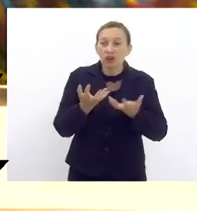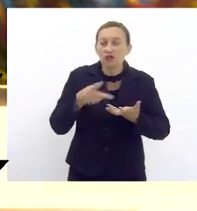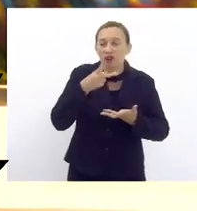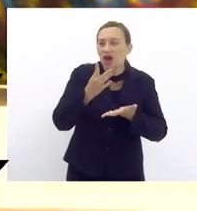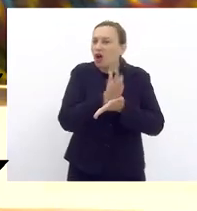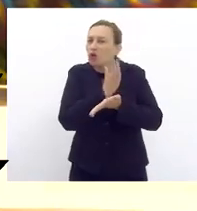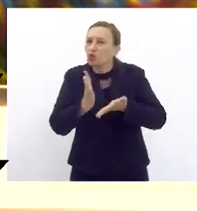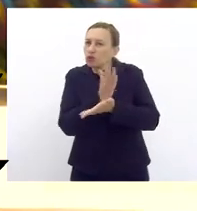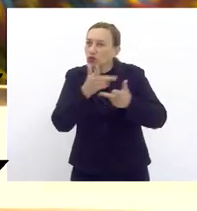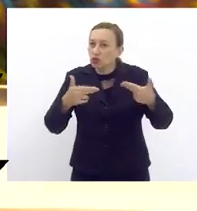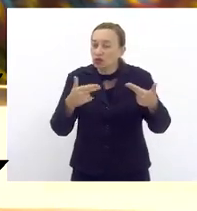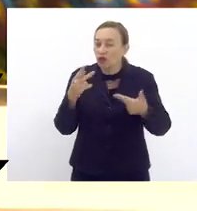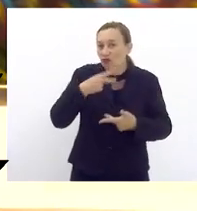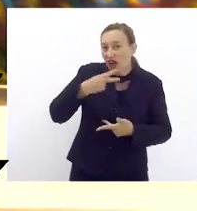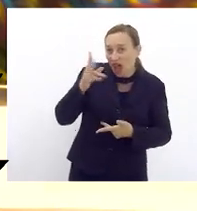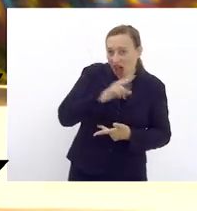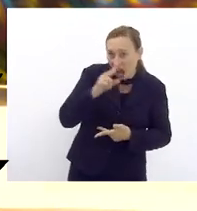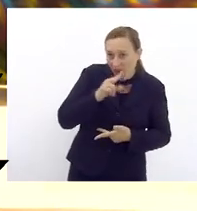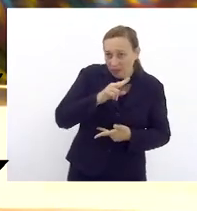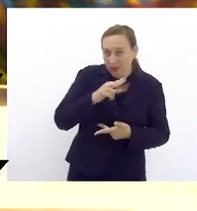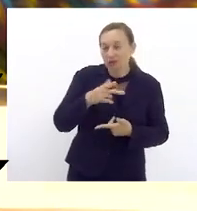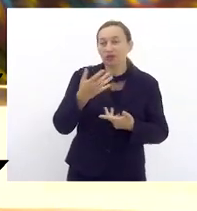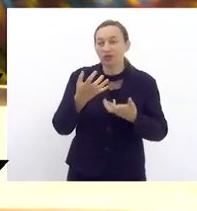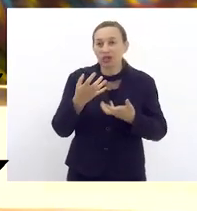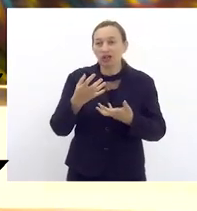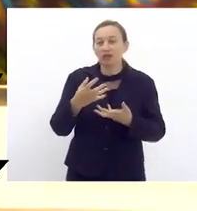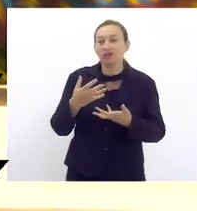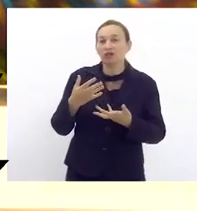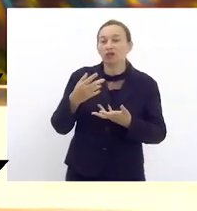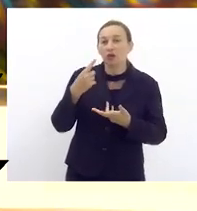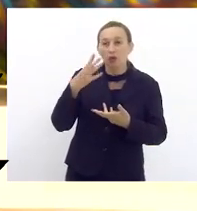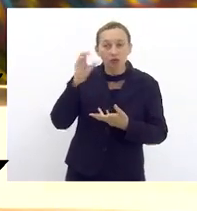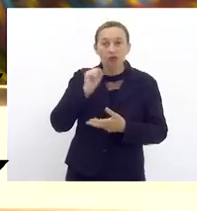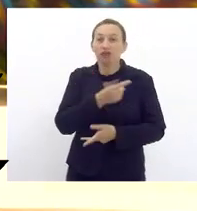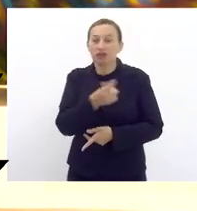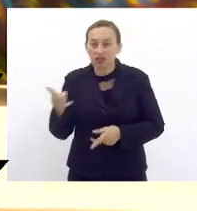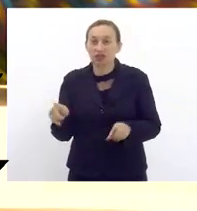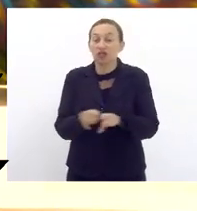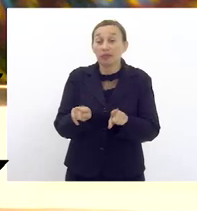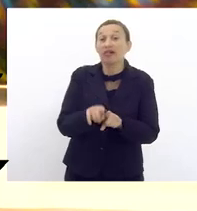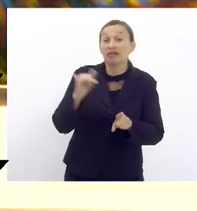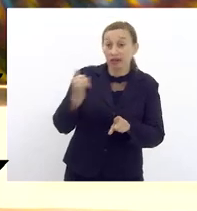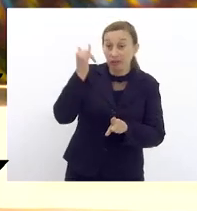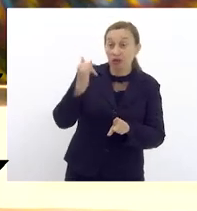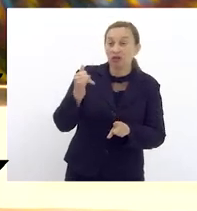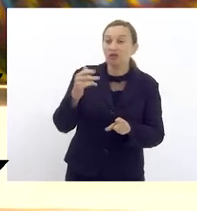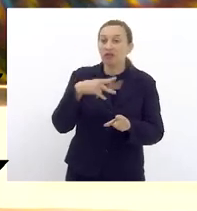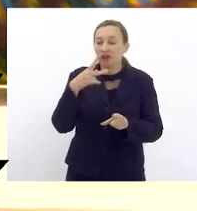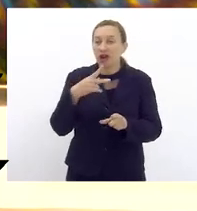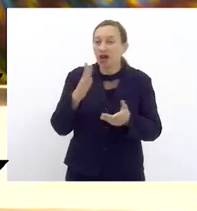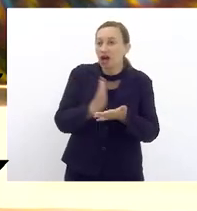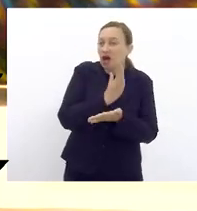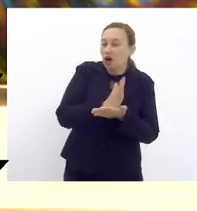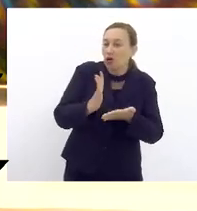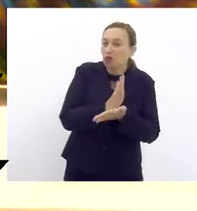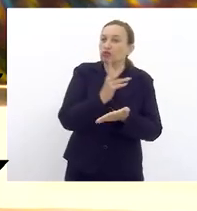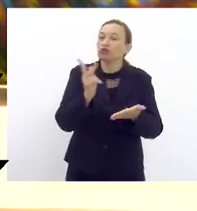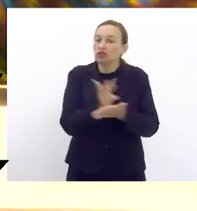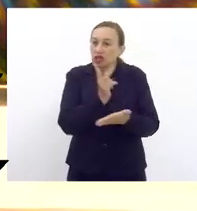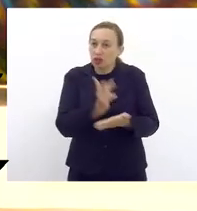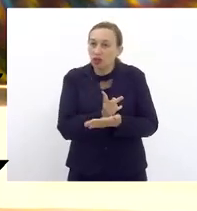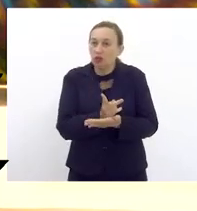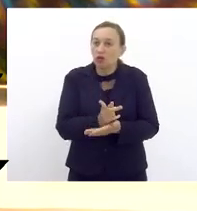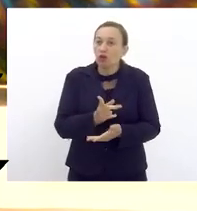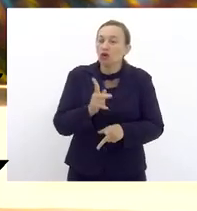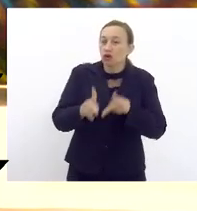algumas coisas aqui vou falar bem rápido que eu quero ouvir a sociedade civil que eu acho que é importante dizer algumas violações que o nosso povo